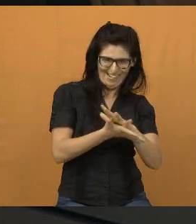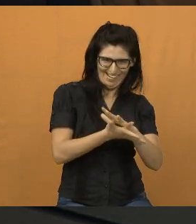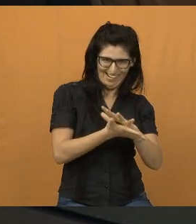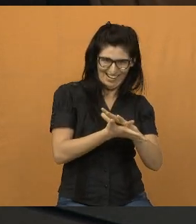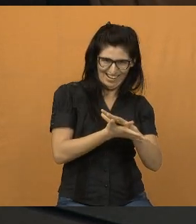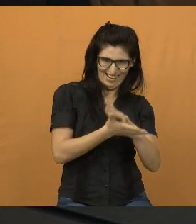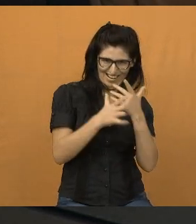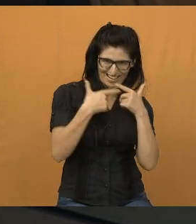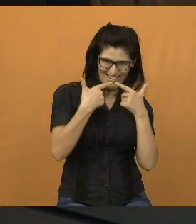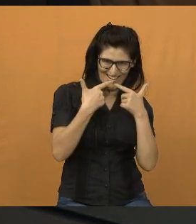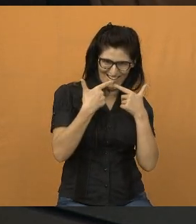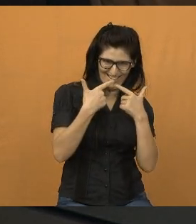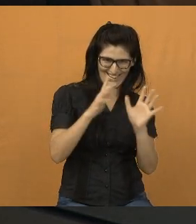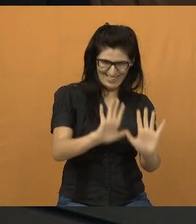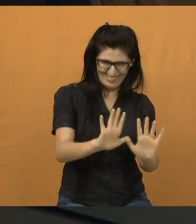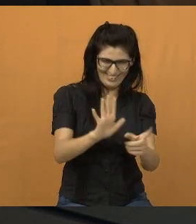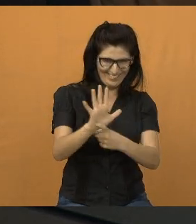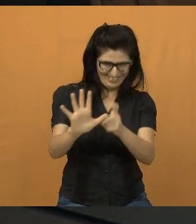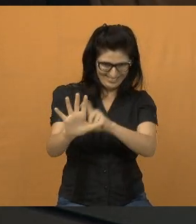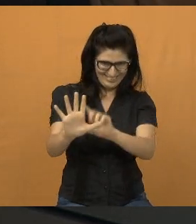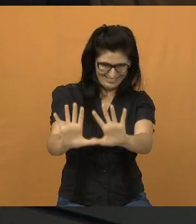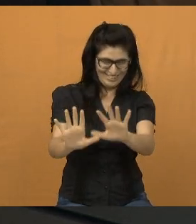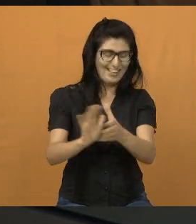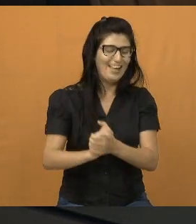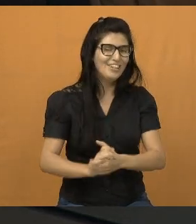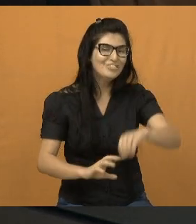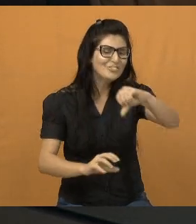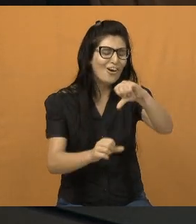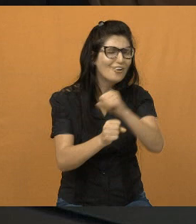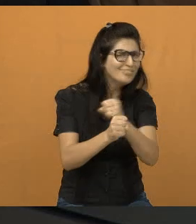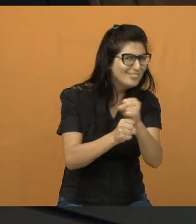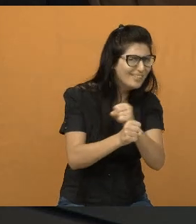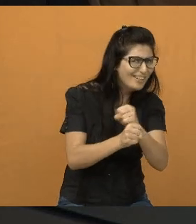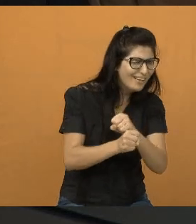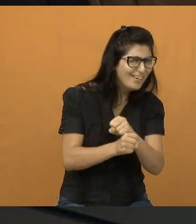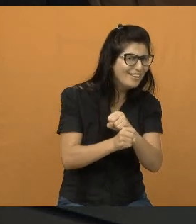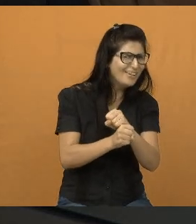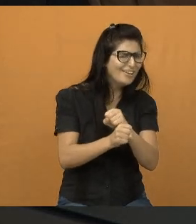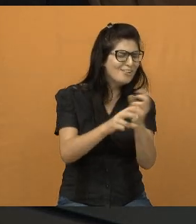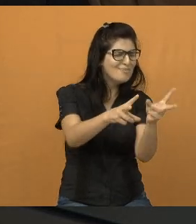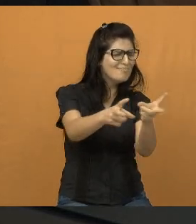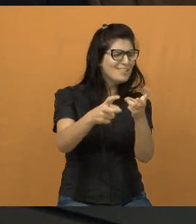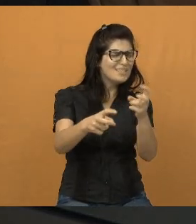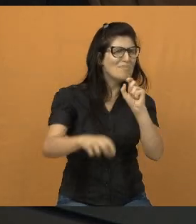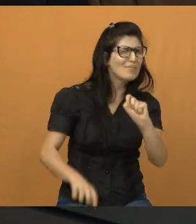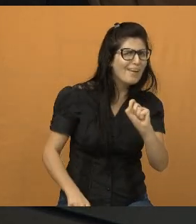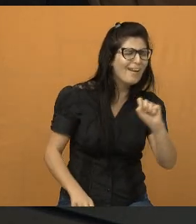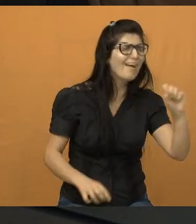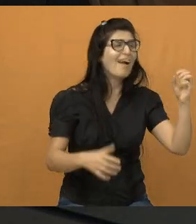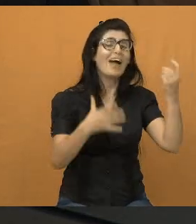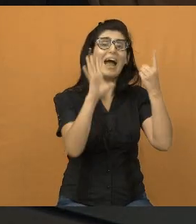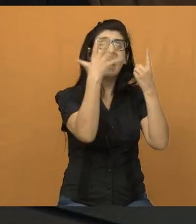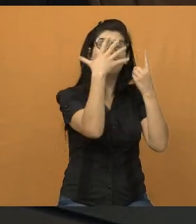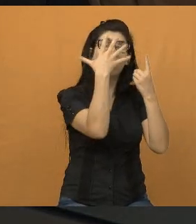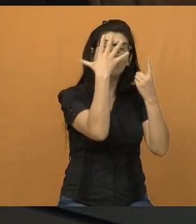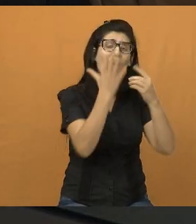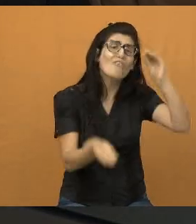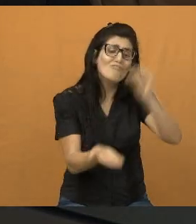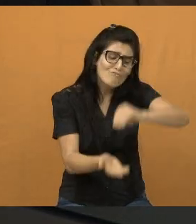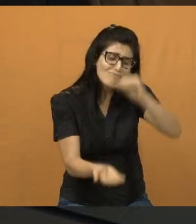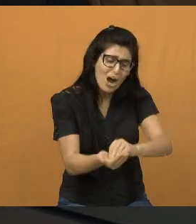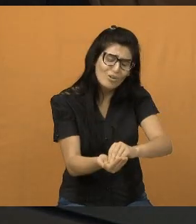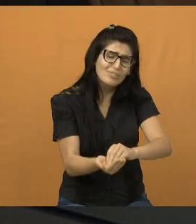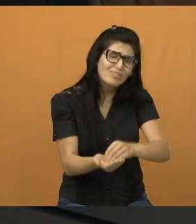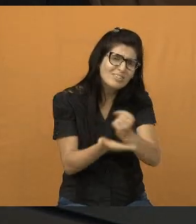eu garanto, nesses 9 anos, mas está correndo tudo bem, só que no Carnaval o que aconteceu de faltar remédio. Porque